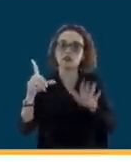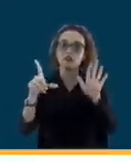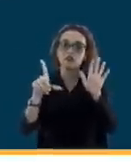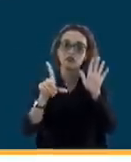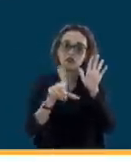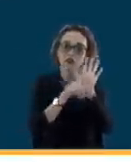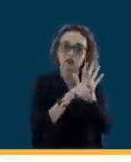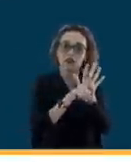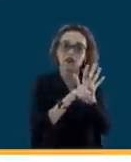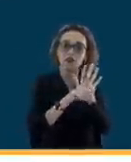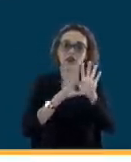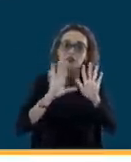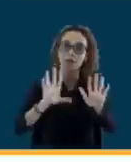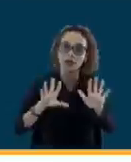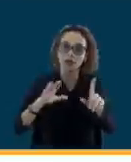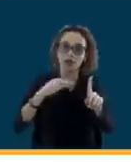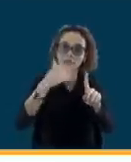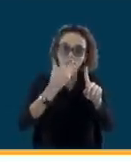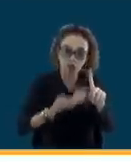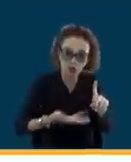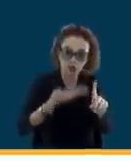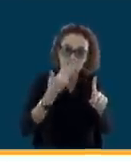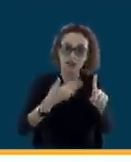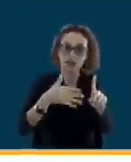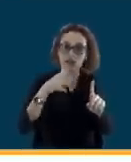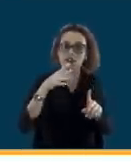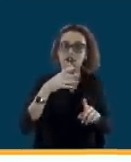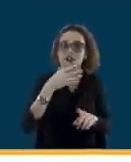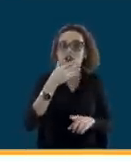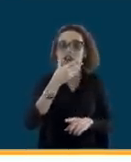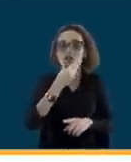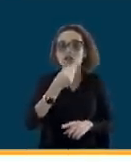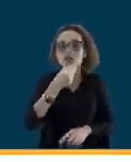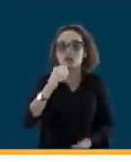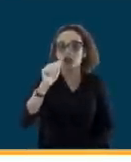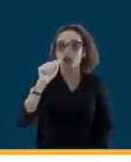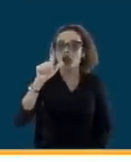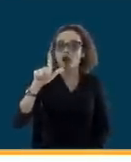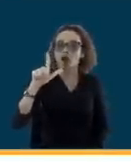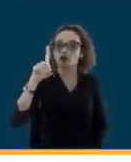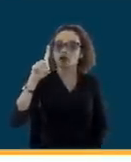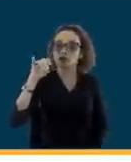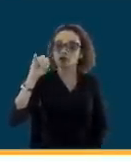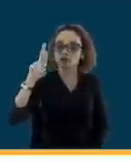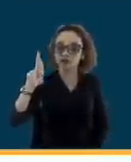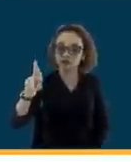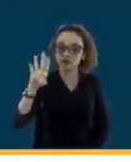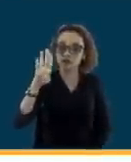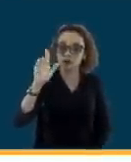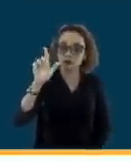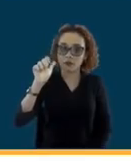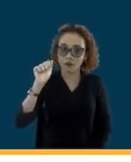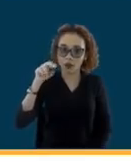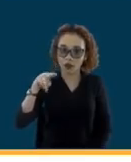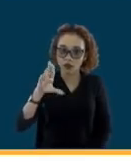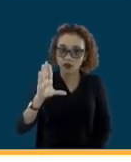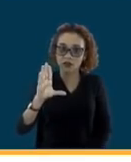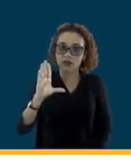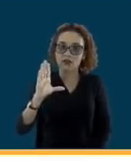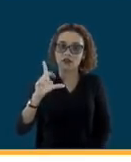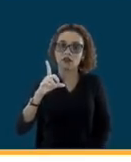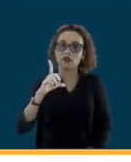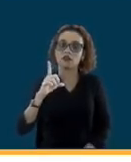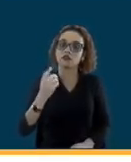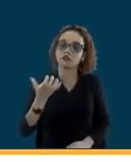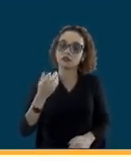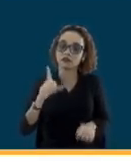mas na homenagem ao Aldir Blanc, que é eterno, né, com a sua obra, que a gente também eternize esse processo